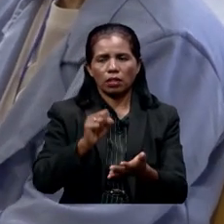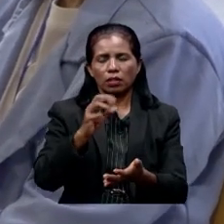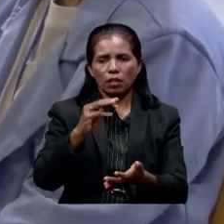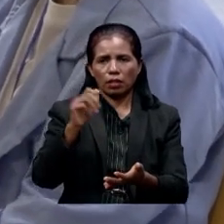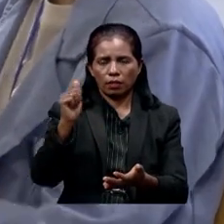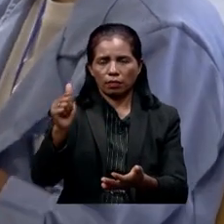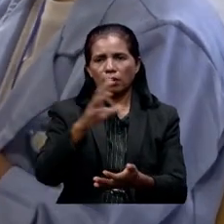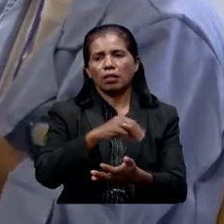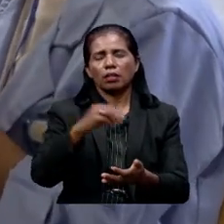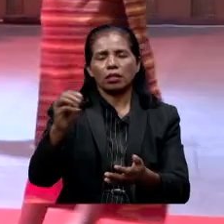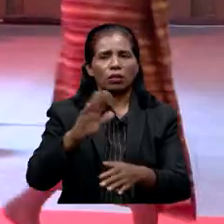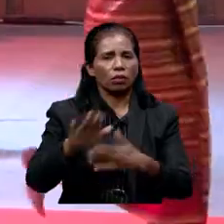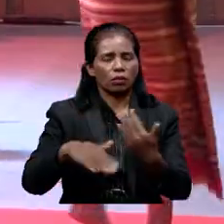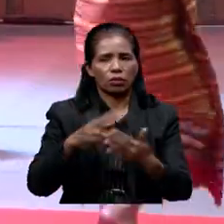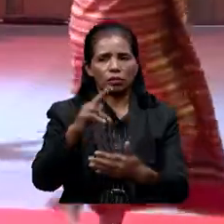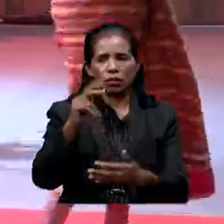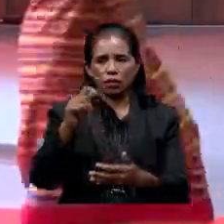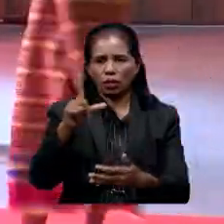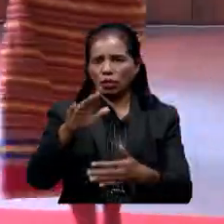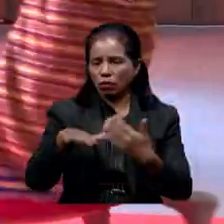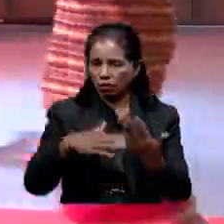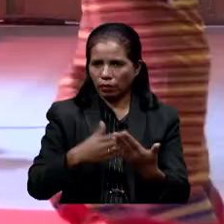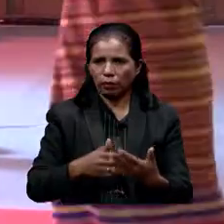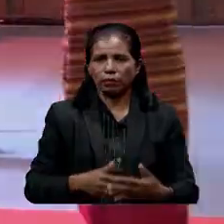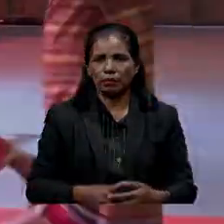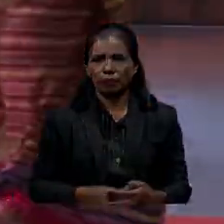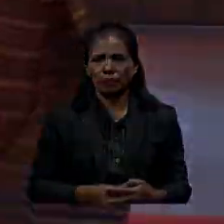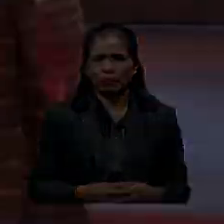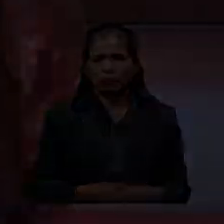informática no entidades relevantes sira. Equipa cobertura GMN.